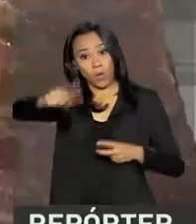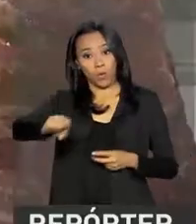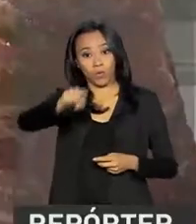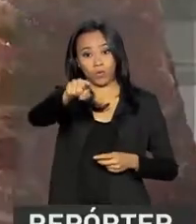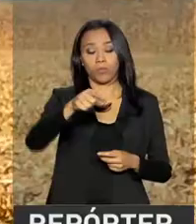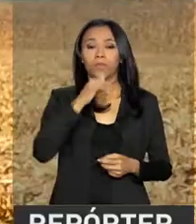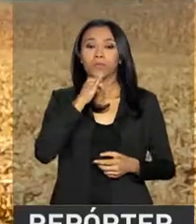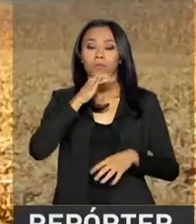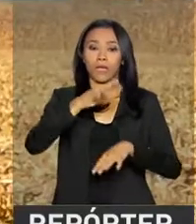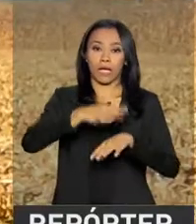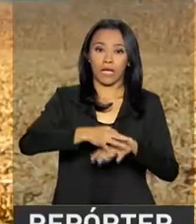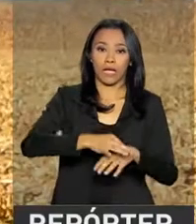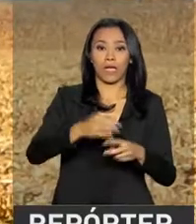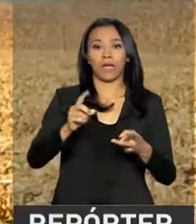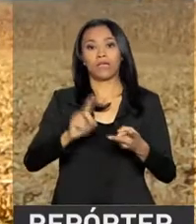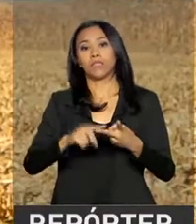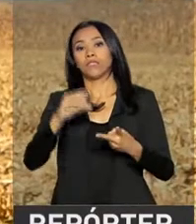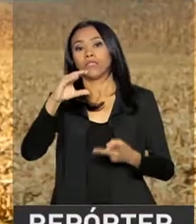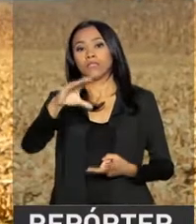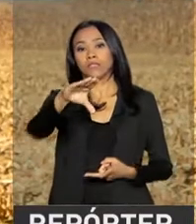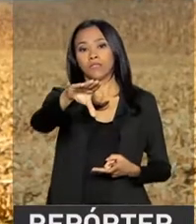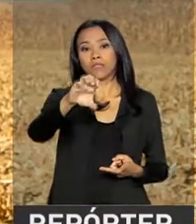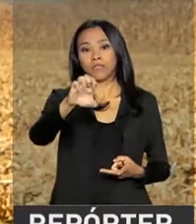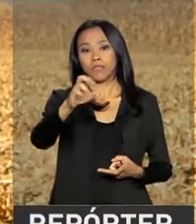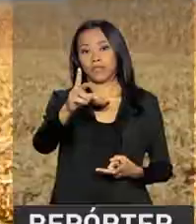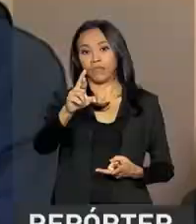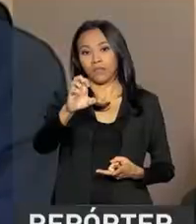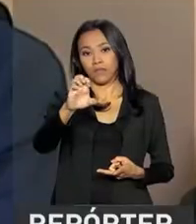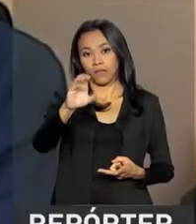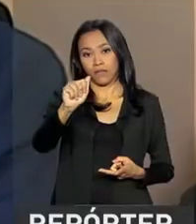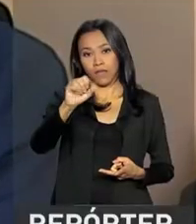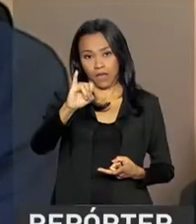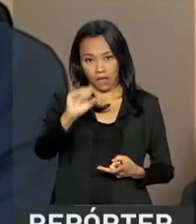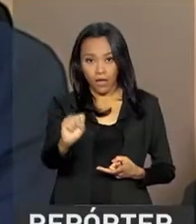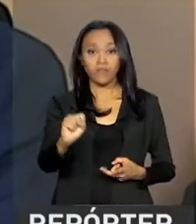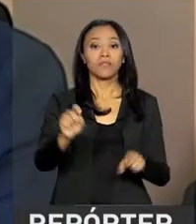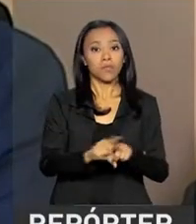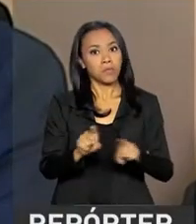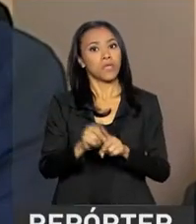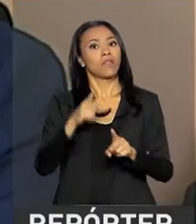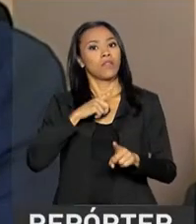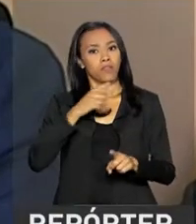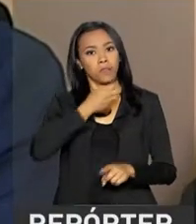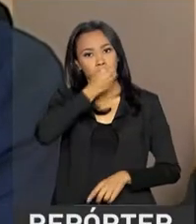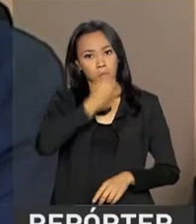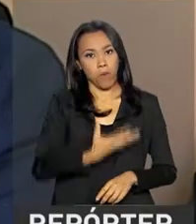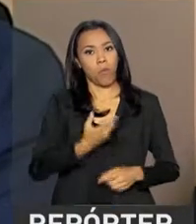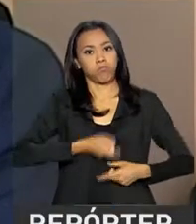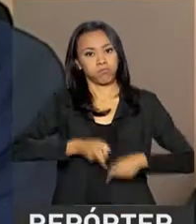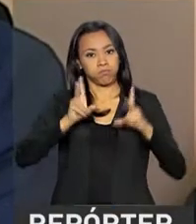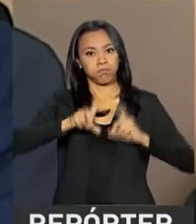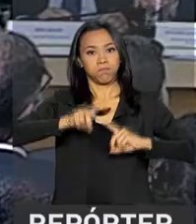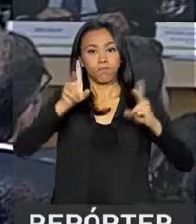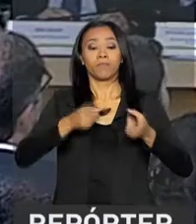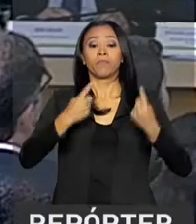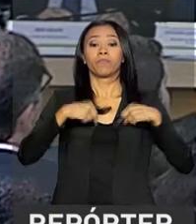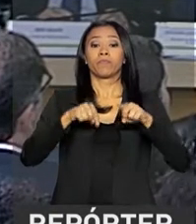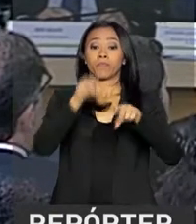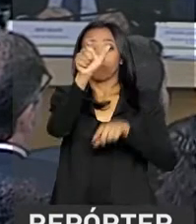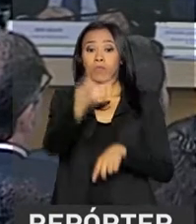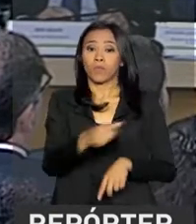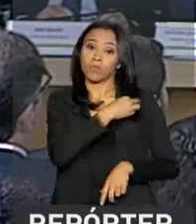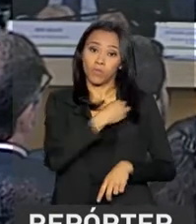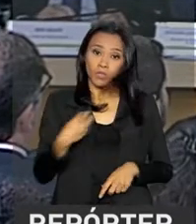carnes e cereais também tiveram destaques nos números divulgados pelo ministro da agricultura fica